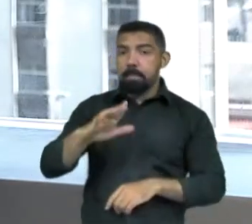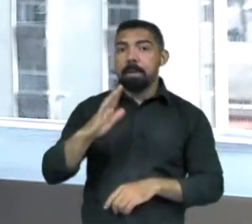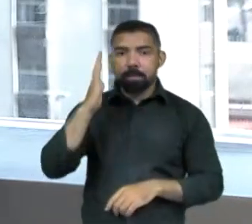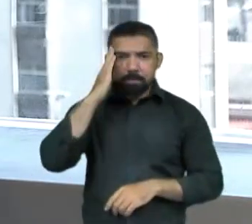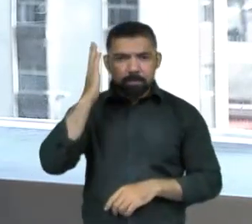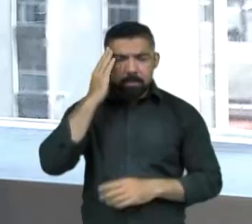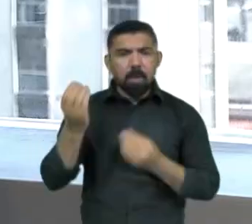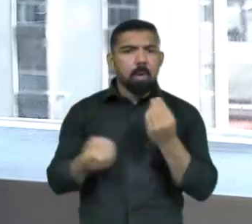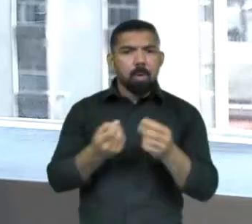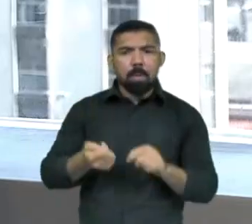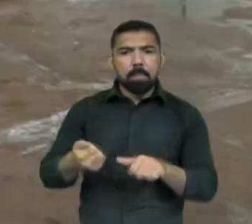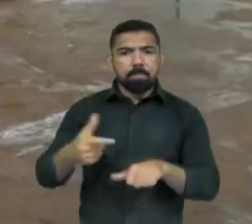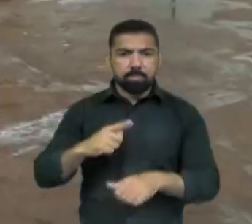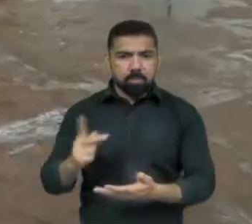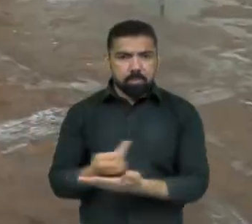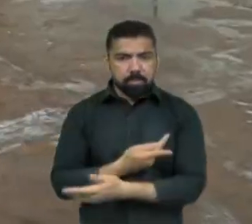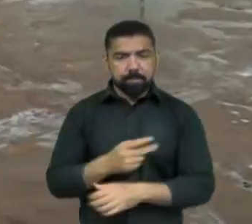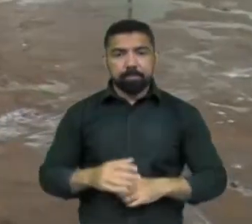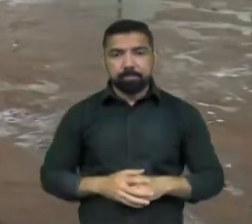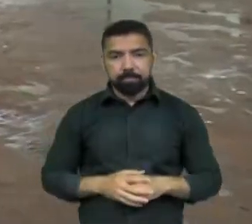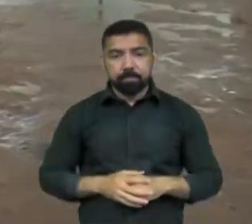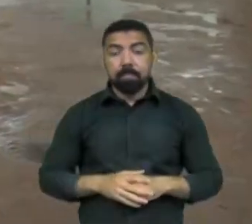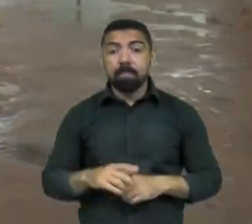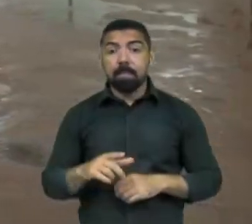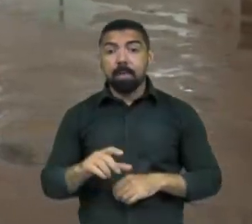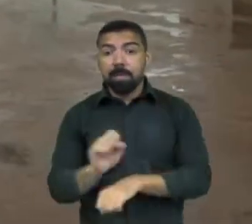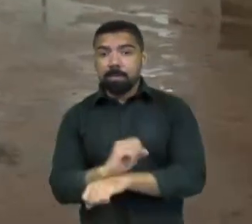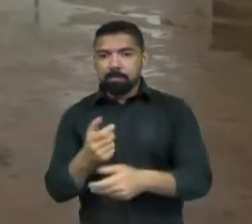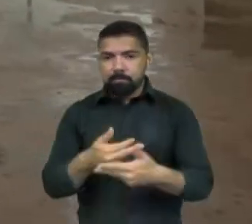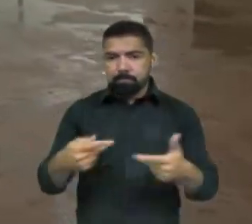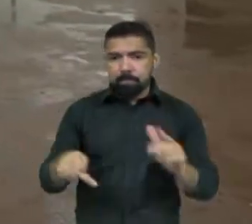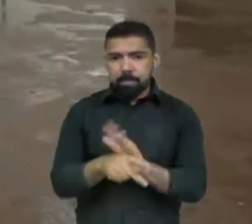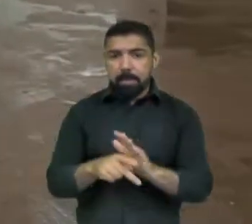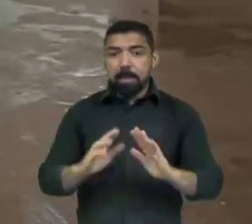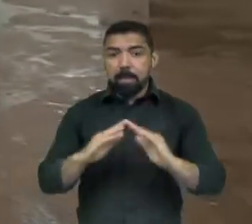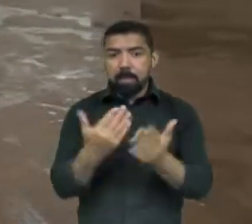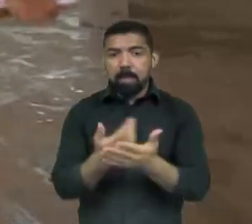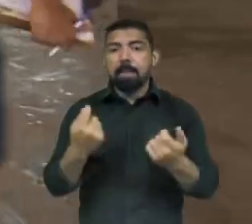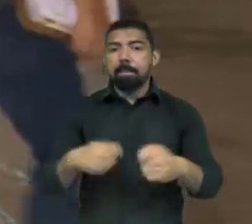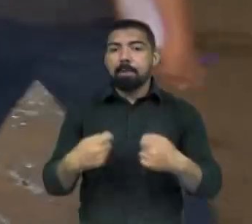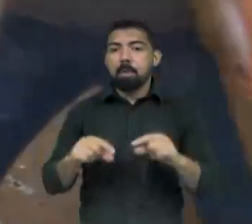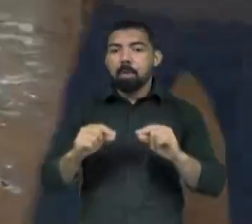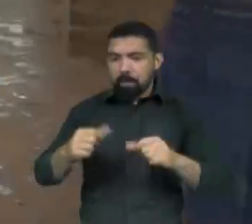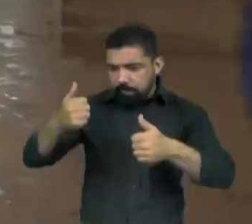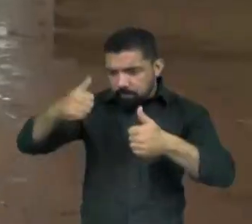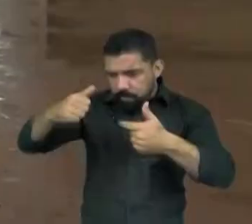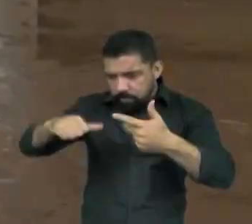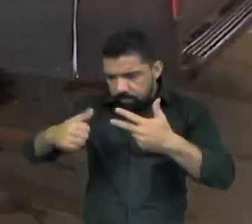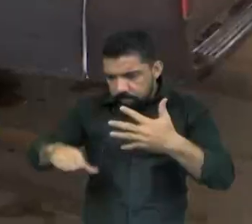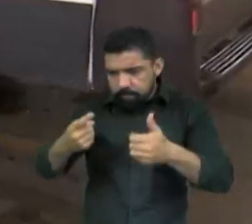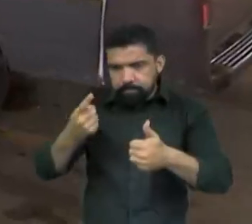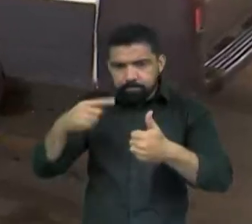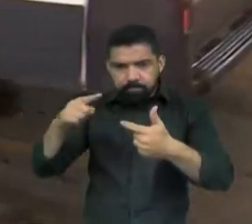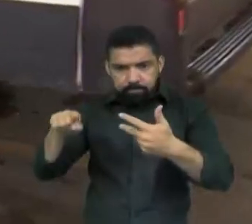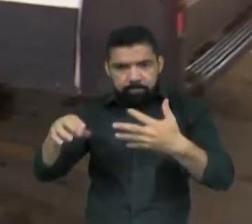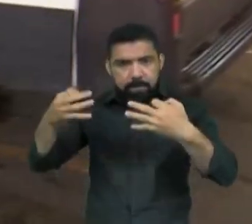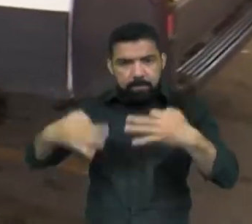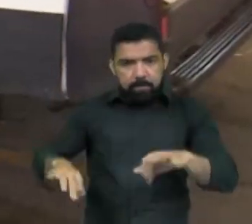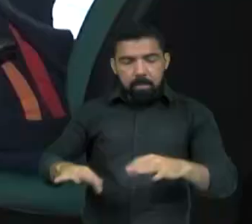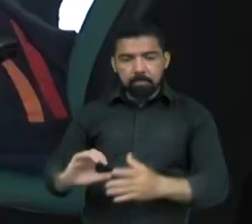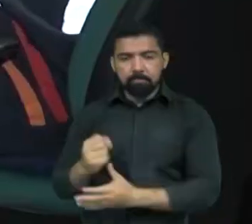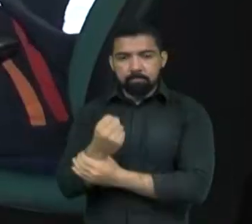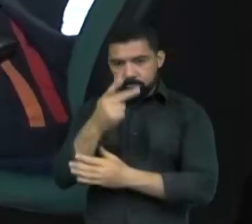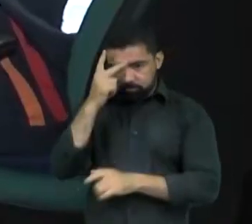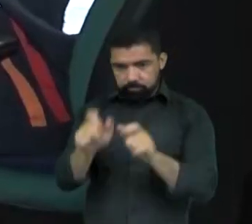é concedido. Veículos de transporte escolar devem estar com a vistoria em dia para garantir a segurança dos passageiros.